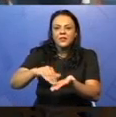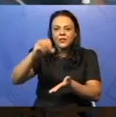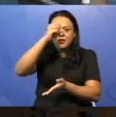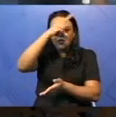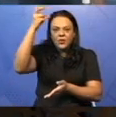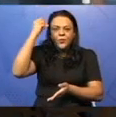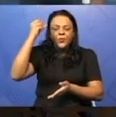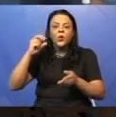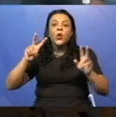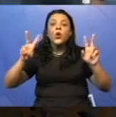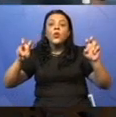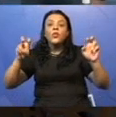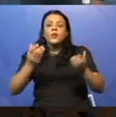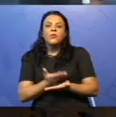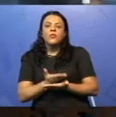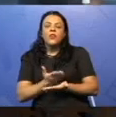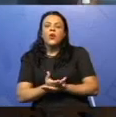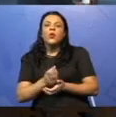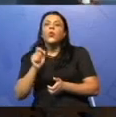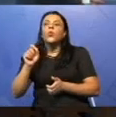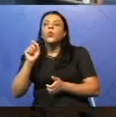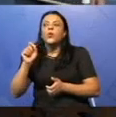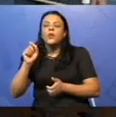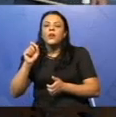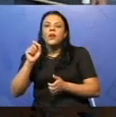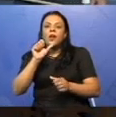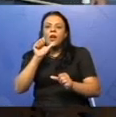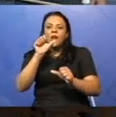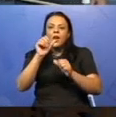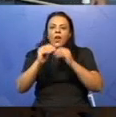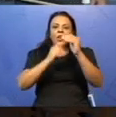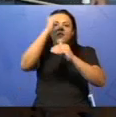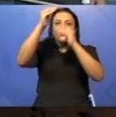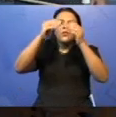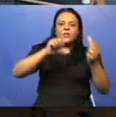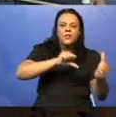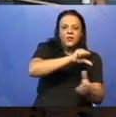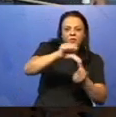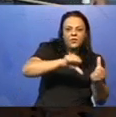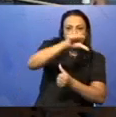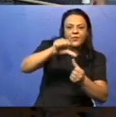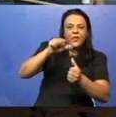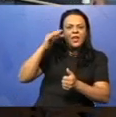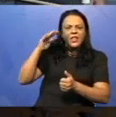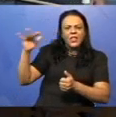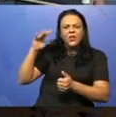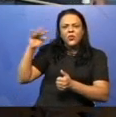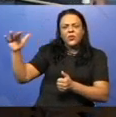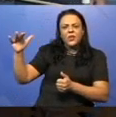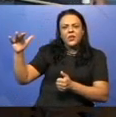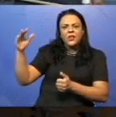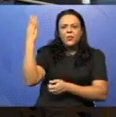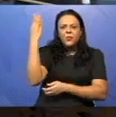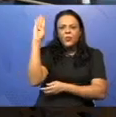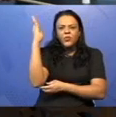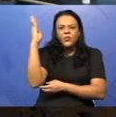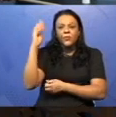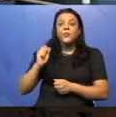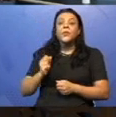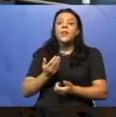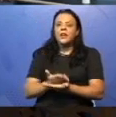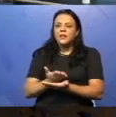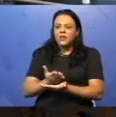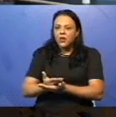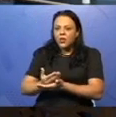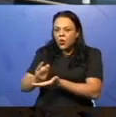vou apresentar é Evolução é Transformação, Teoria da Evolução Biológica. Essa aula é uma sequência da